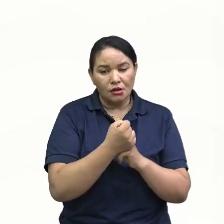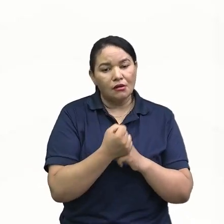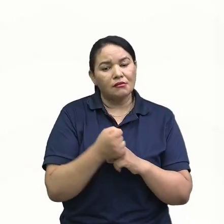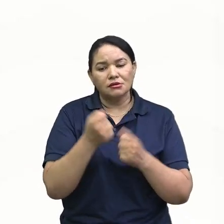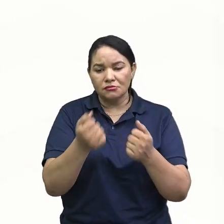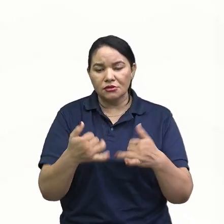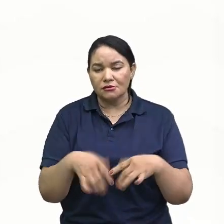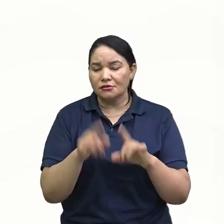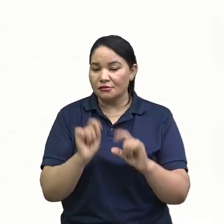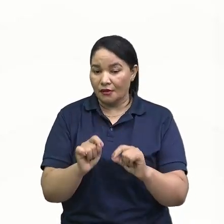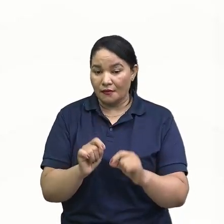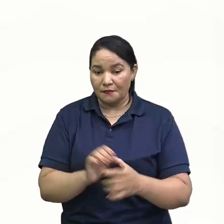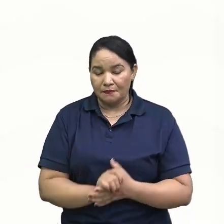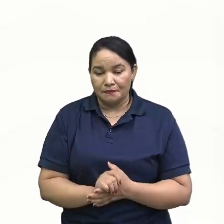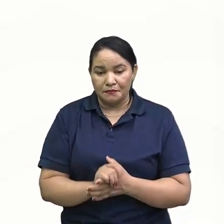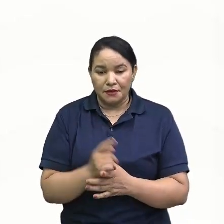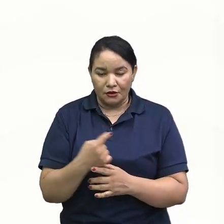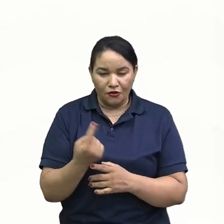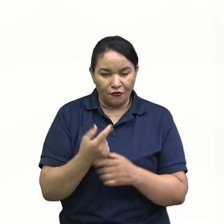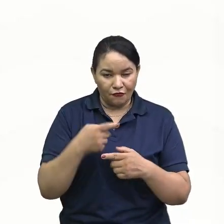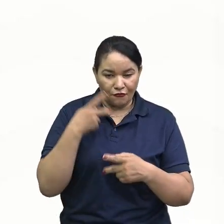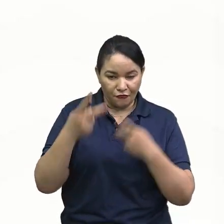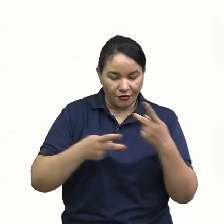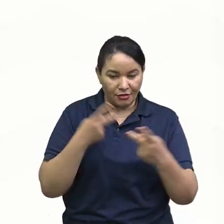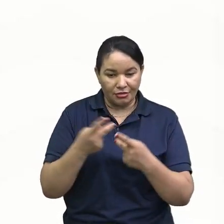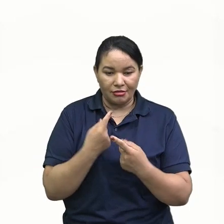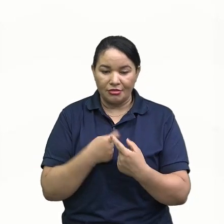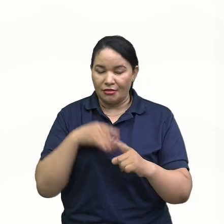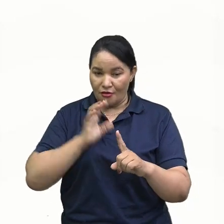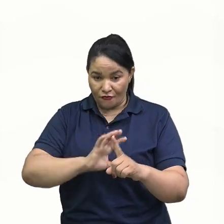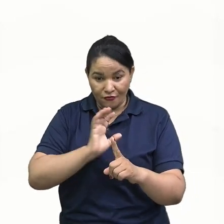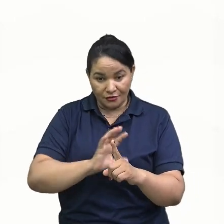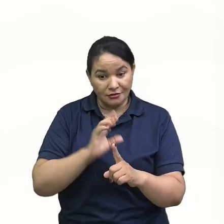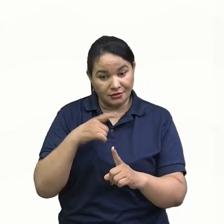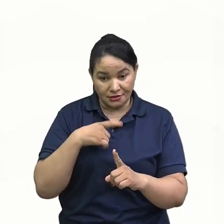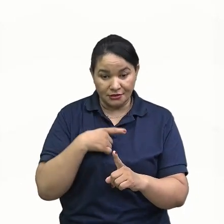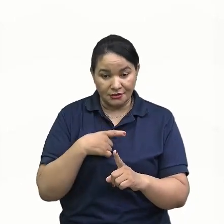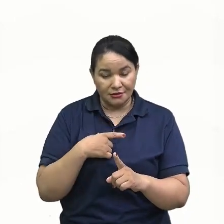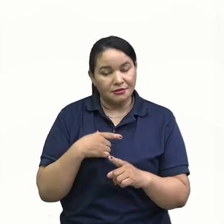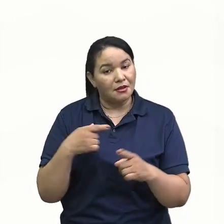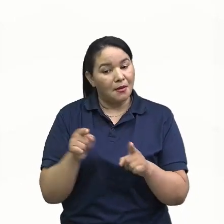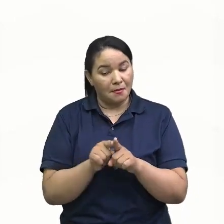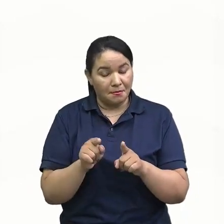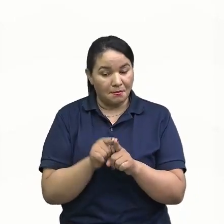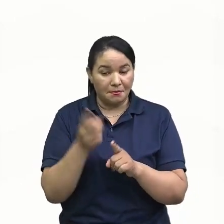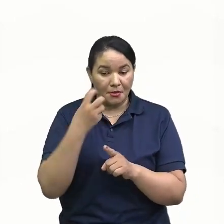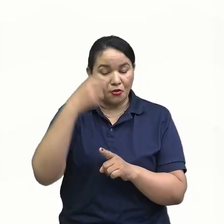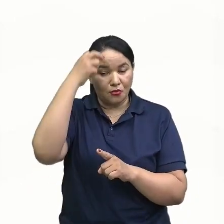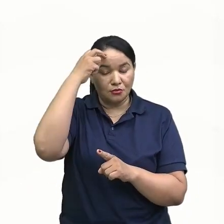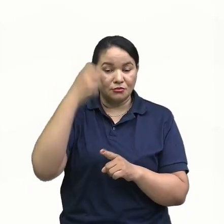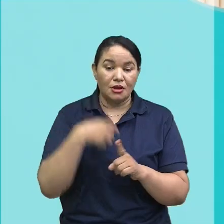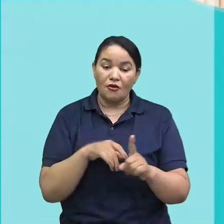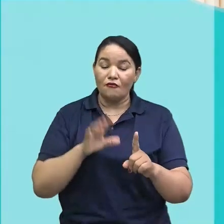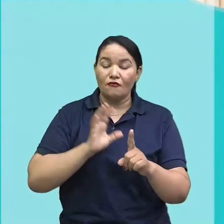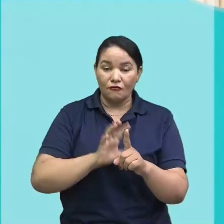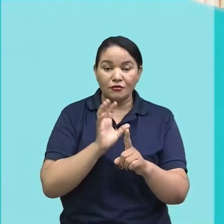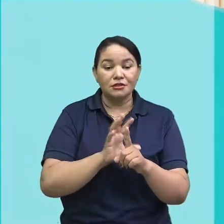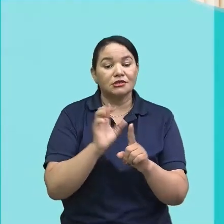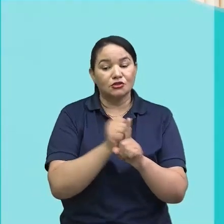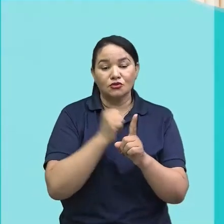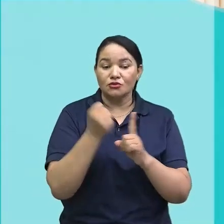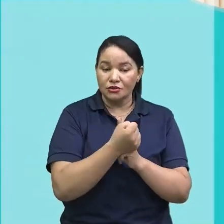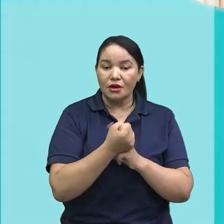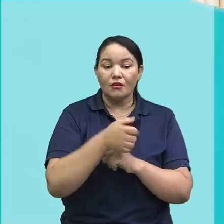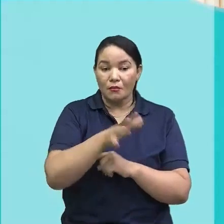que isso que a gente acabou de falar, lembra que eu falei das influências? Ou seja, a questão cultural ela vai influenciar na questão